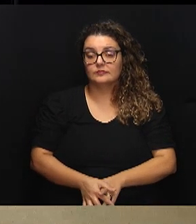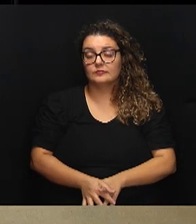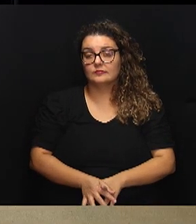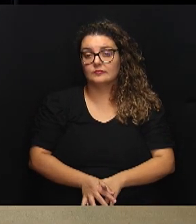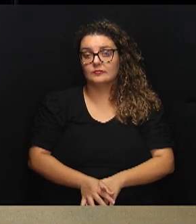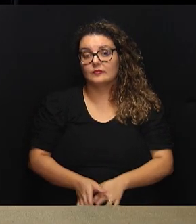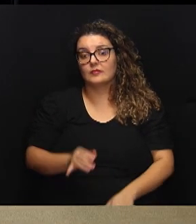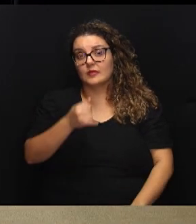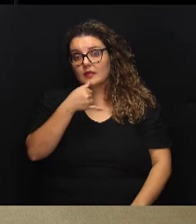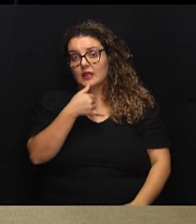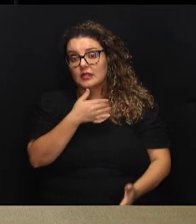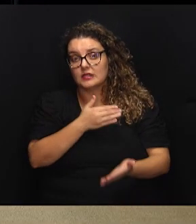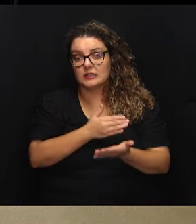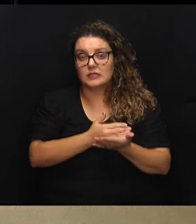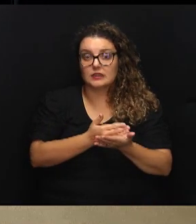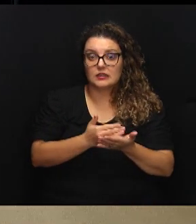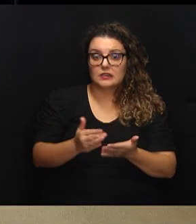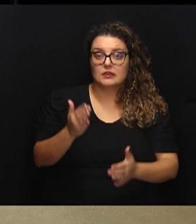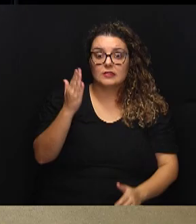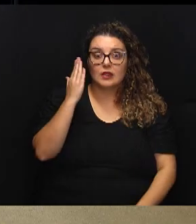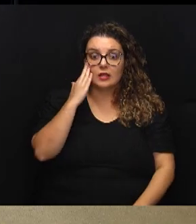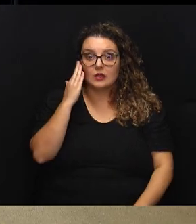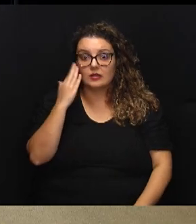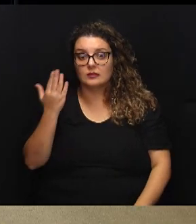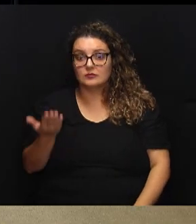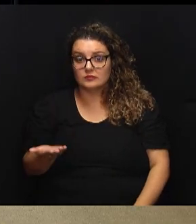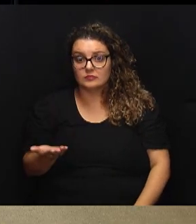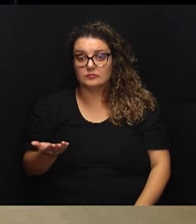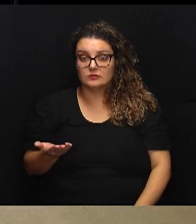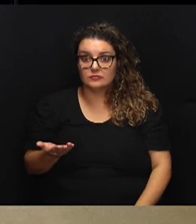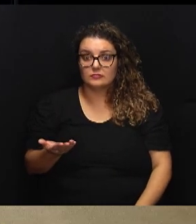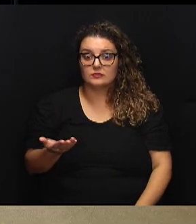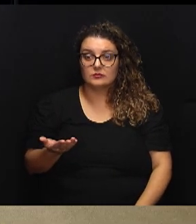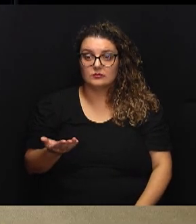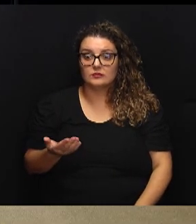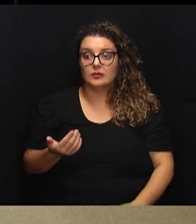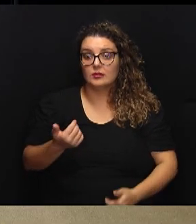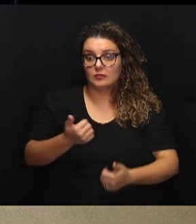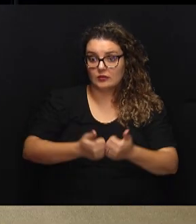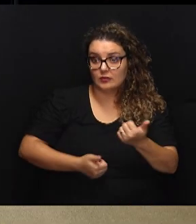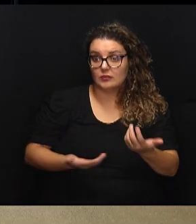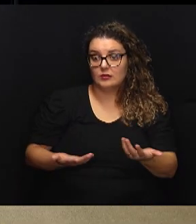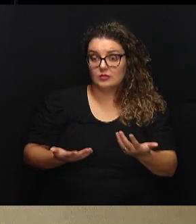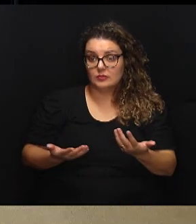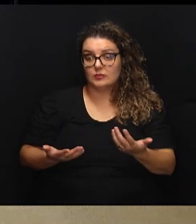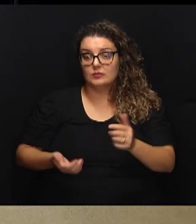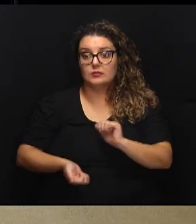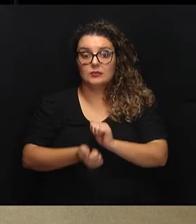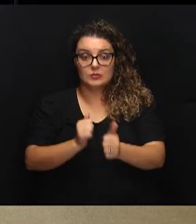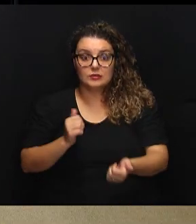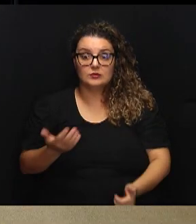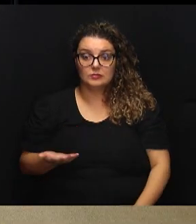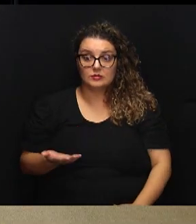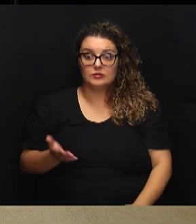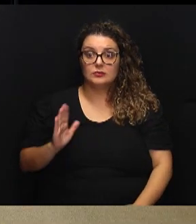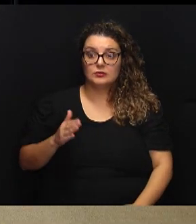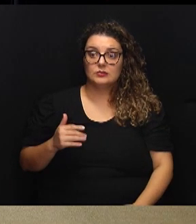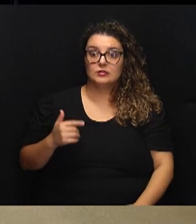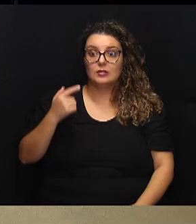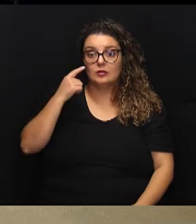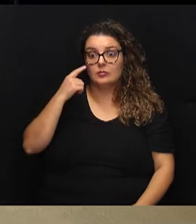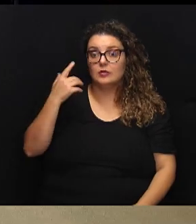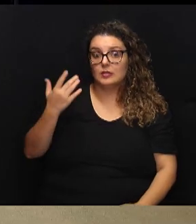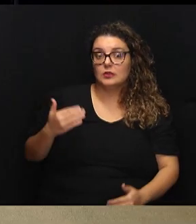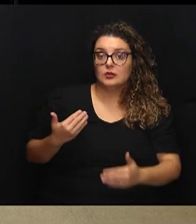nesse início de entendimento sobre o futebol, sobre o esporte, já está prospectando